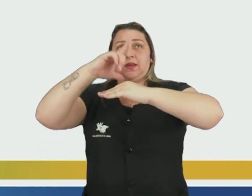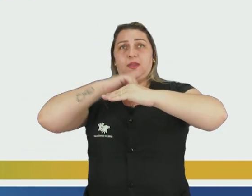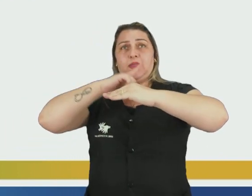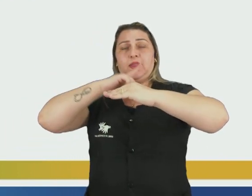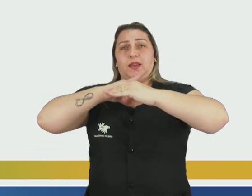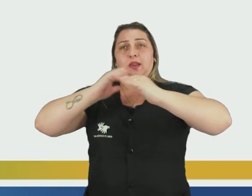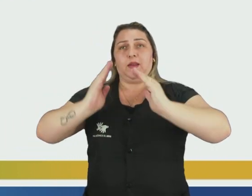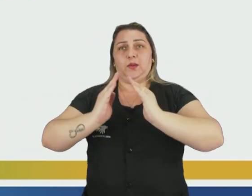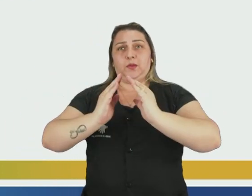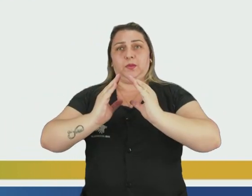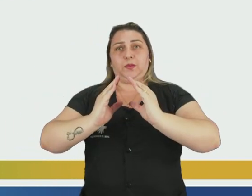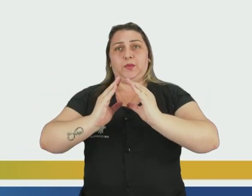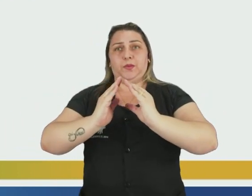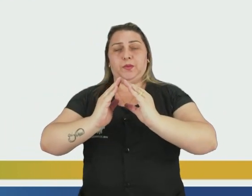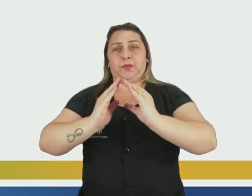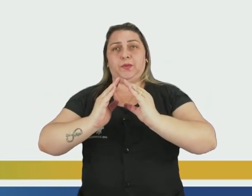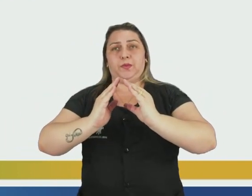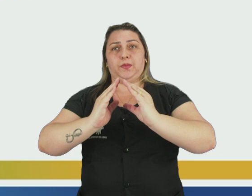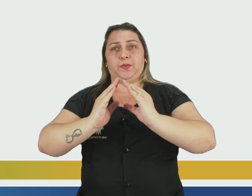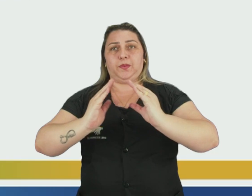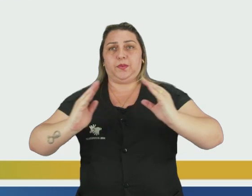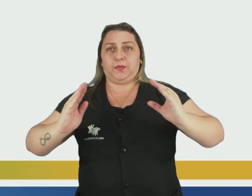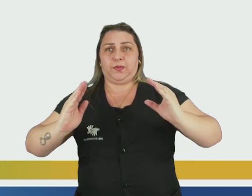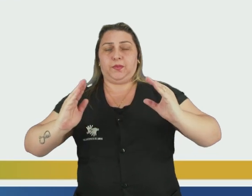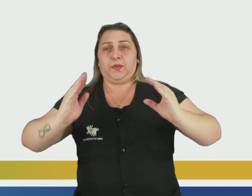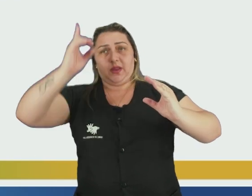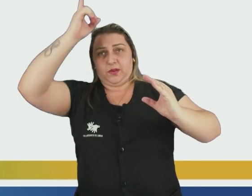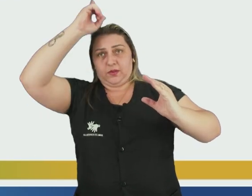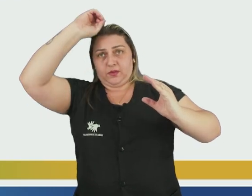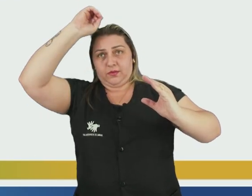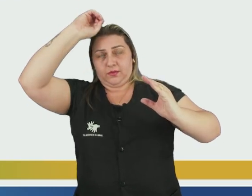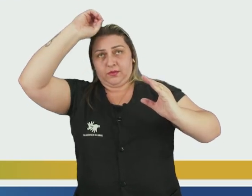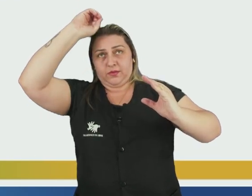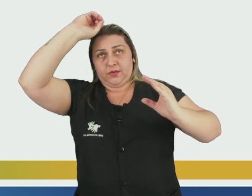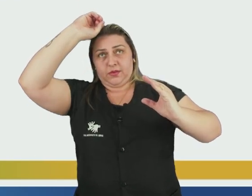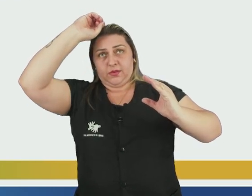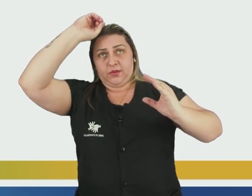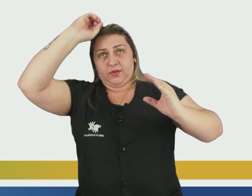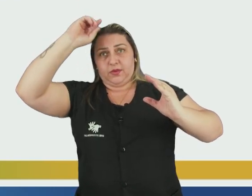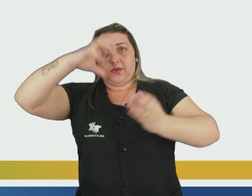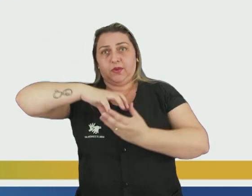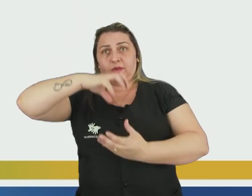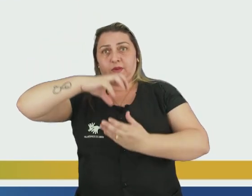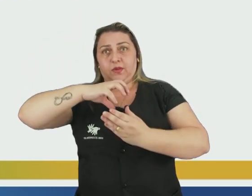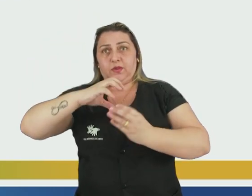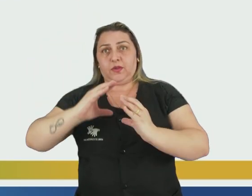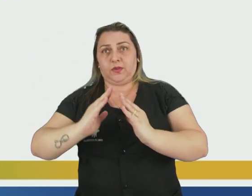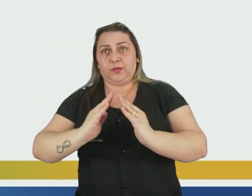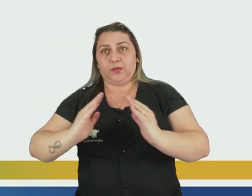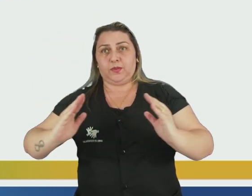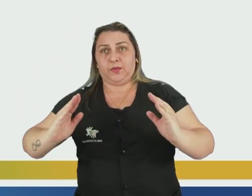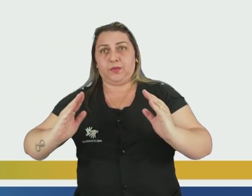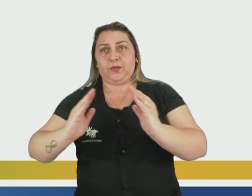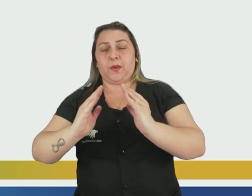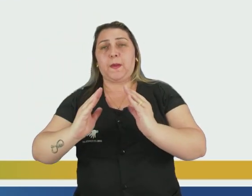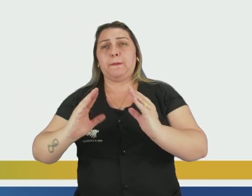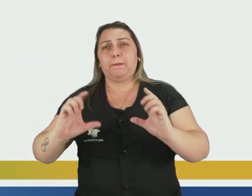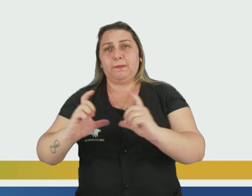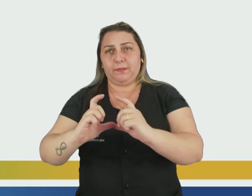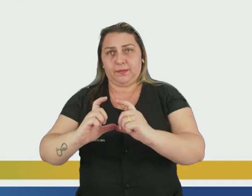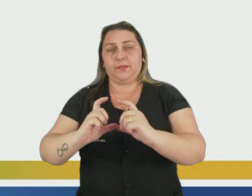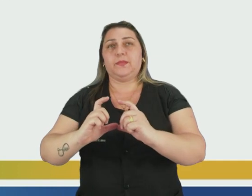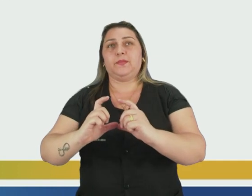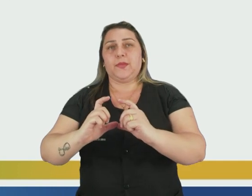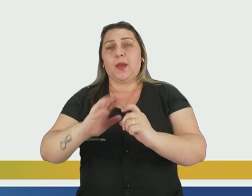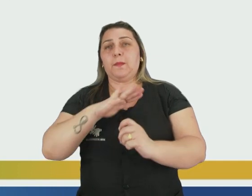tem uma população adulta e idosa mais estreita, ou seja, menor, eles